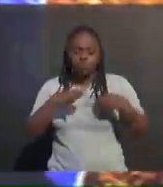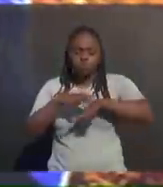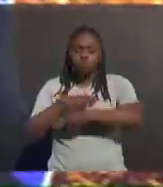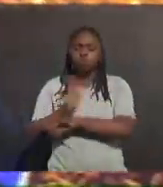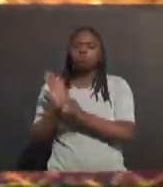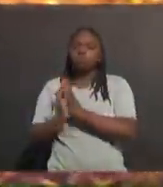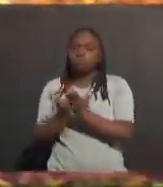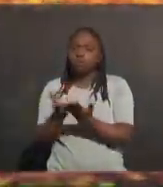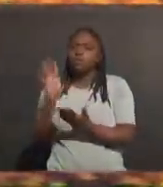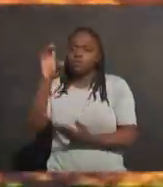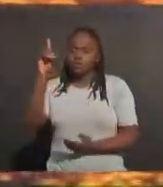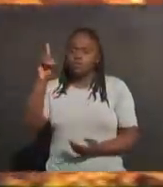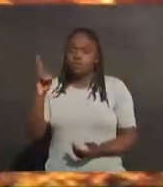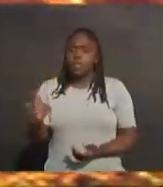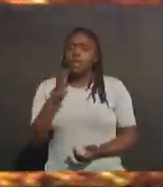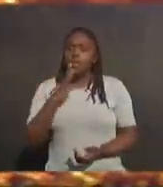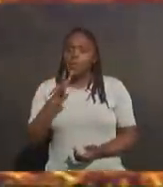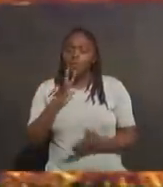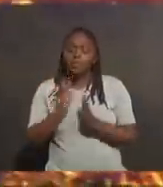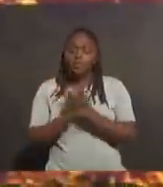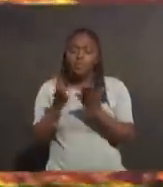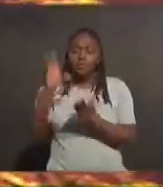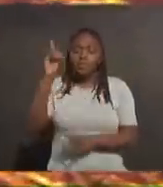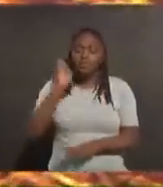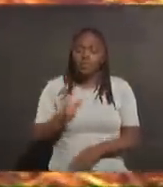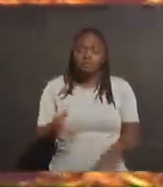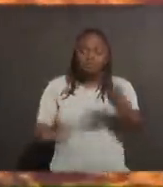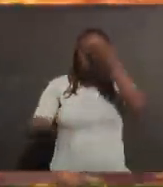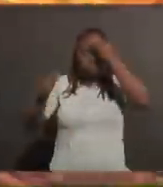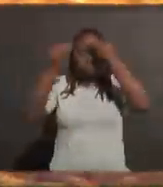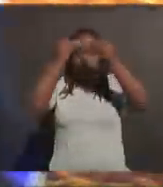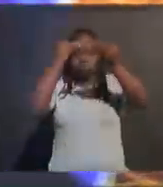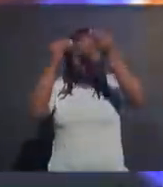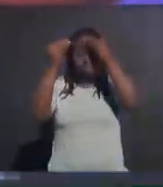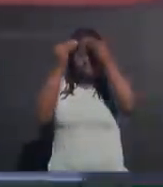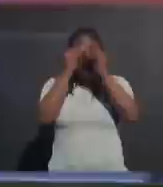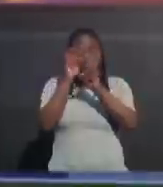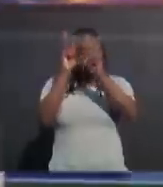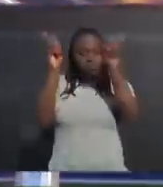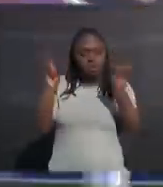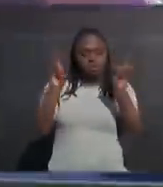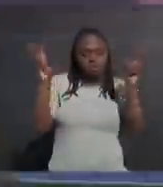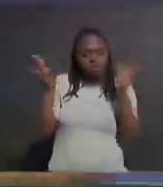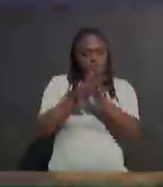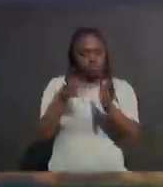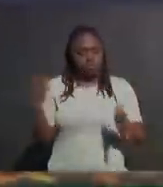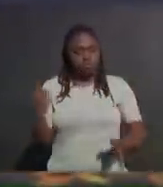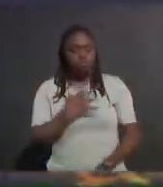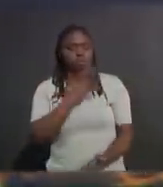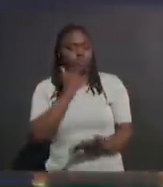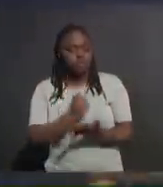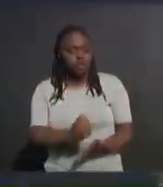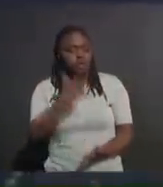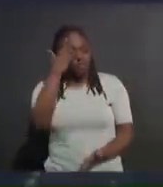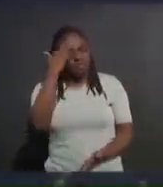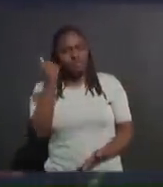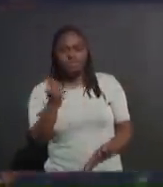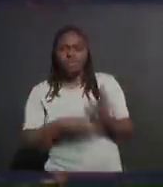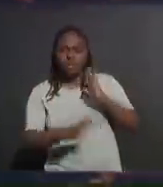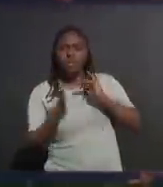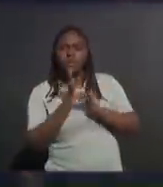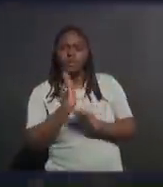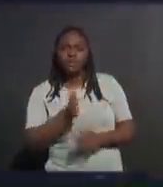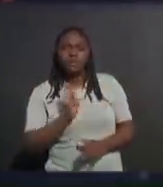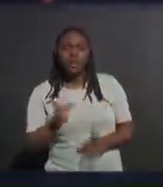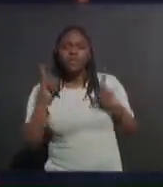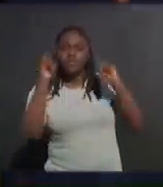conheço muito a Bíblia. Eu conheço muito a Bíblia, eu estou decorando todos os assuntos do Novo Testamento. Eu já sei praticamente tudo. É muito